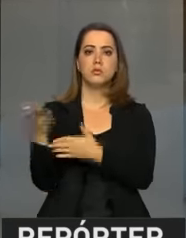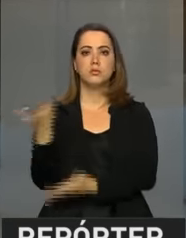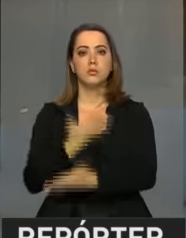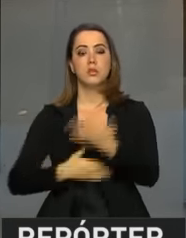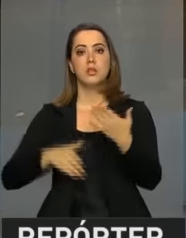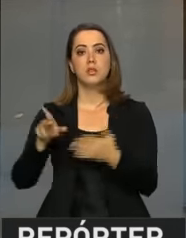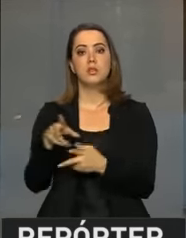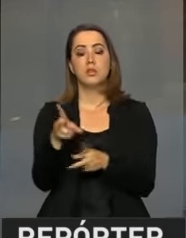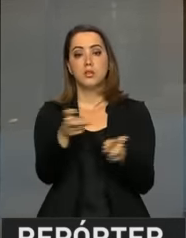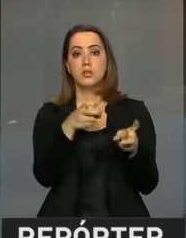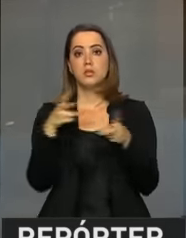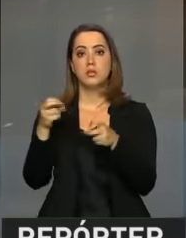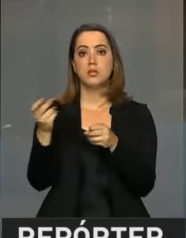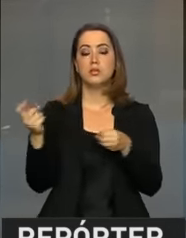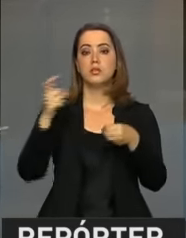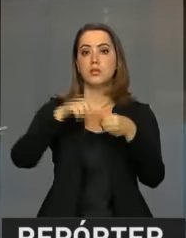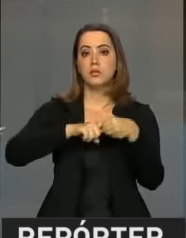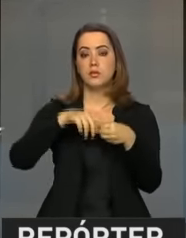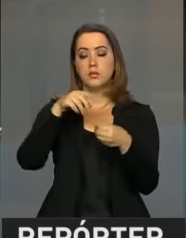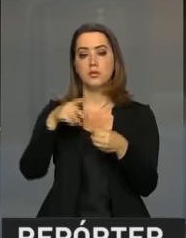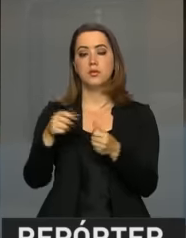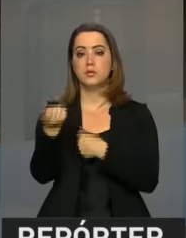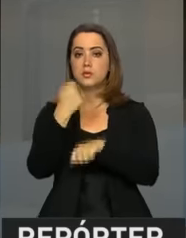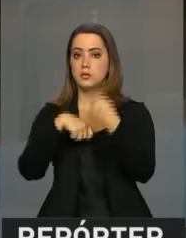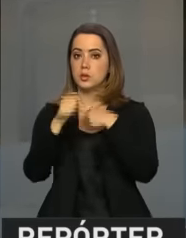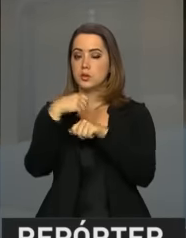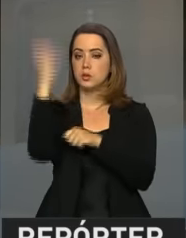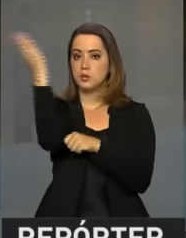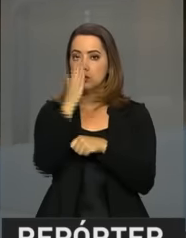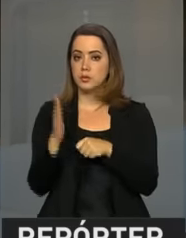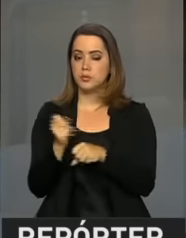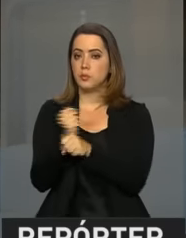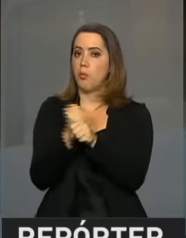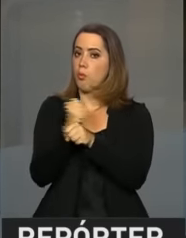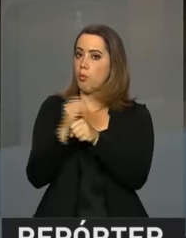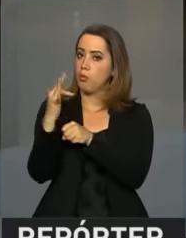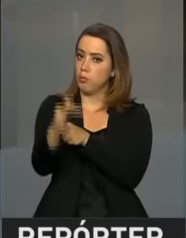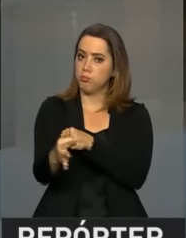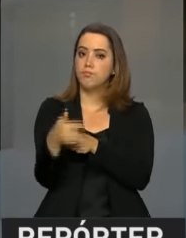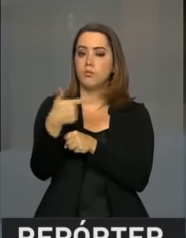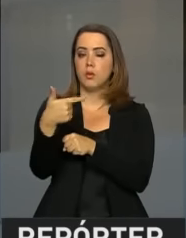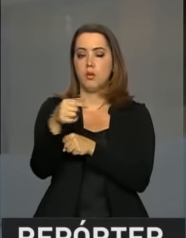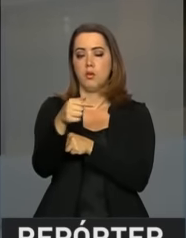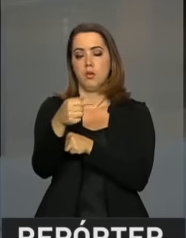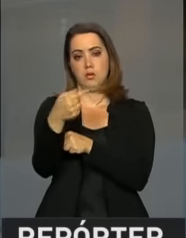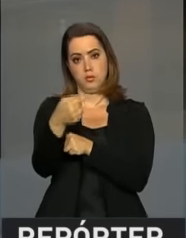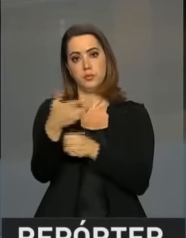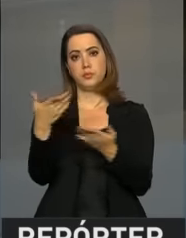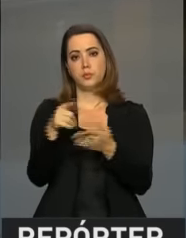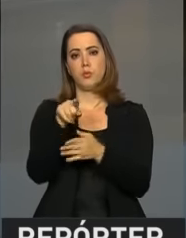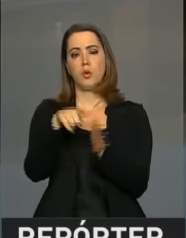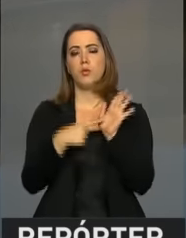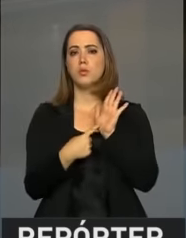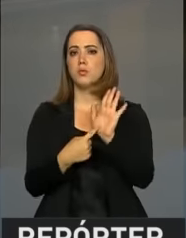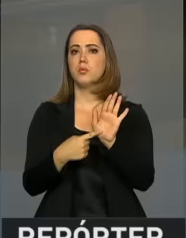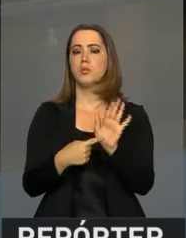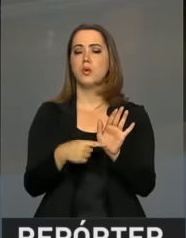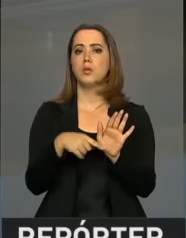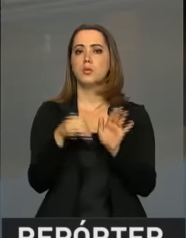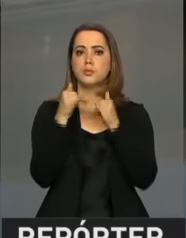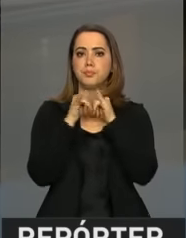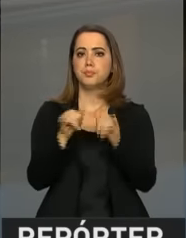seja, prever uma recuperação da economia brasileira para 2017. É isso, pelo menos, o que mostra o Boletim Focus